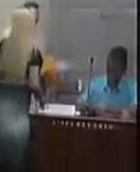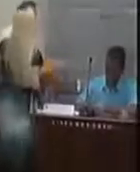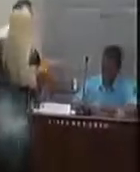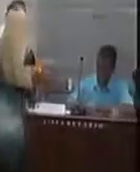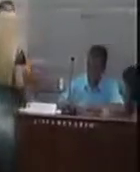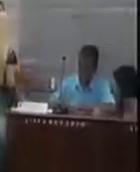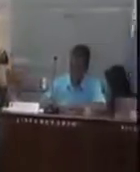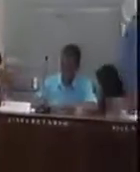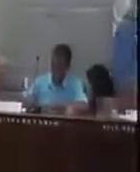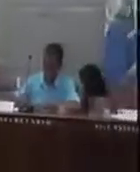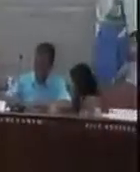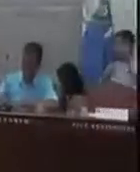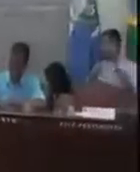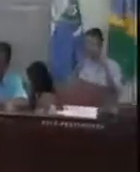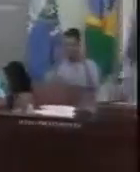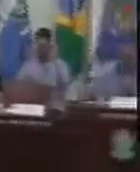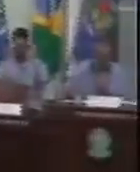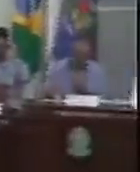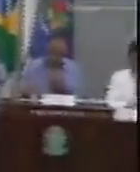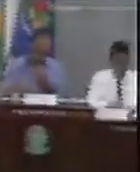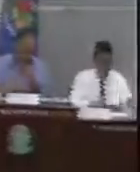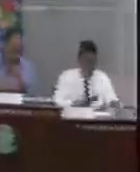Furtado da Graça.